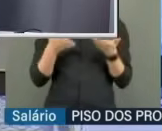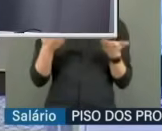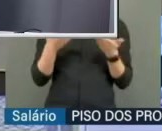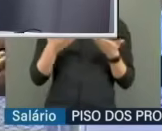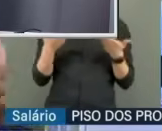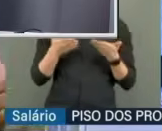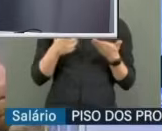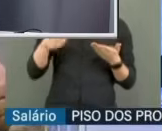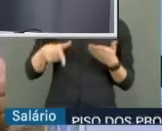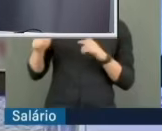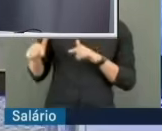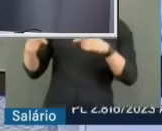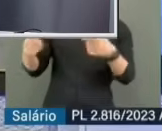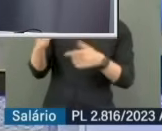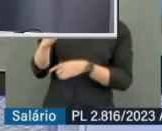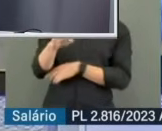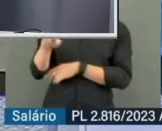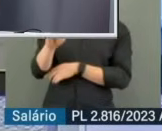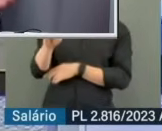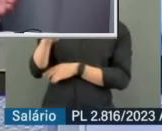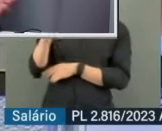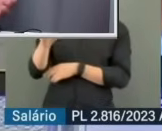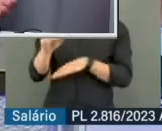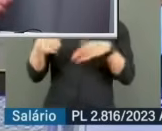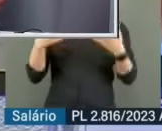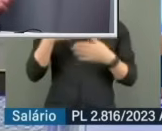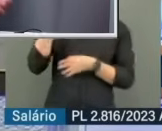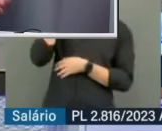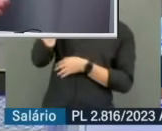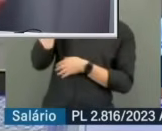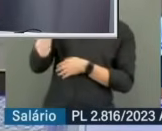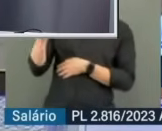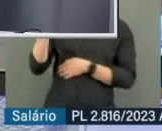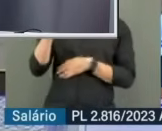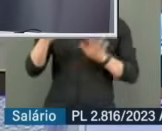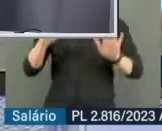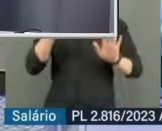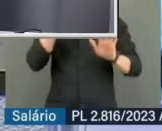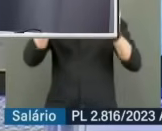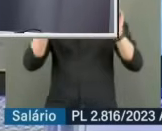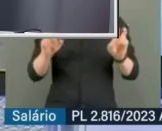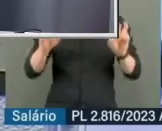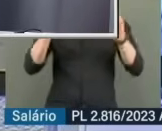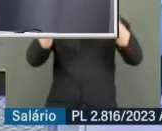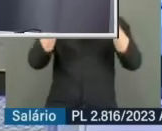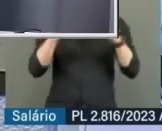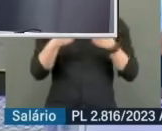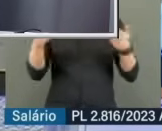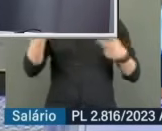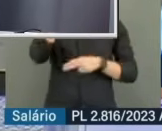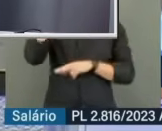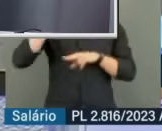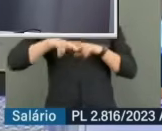contratar ministros e assim por diante, e mostrar ao presidente o que está acontecendo no país e nos bastidores. Veja bem,